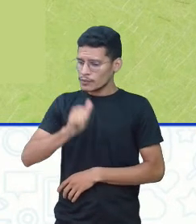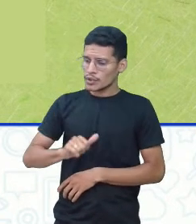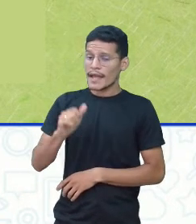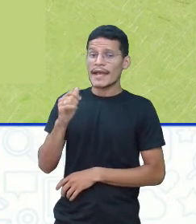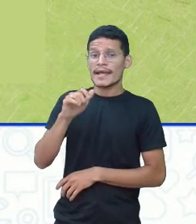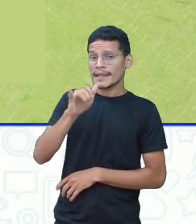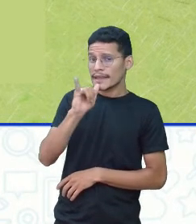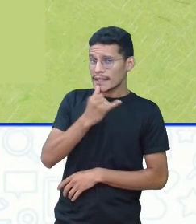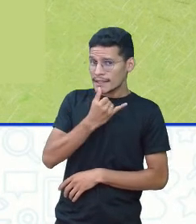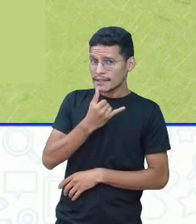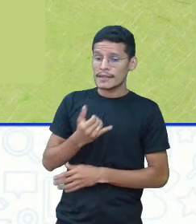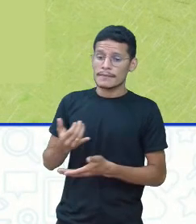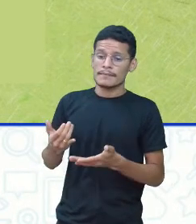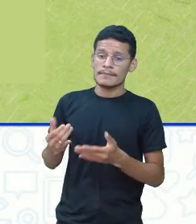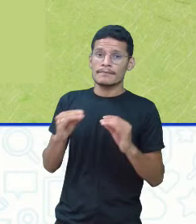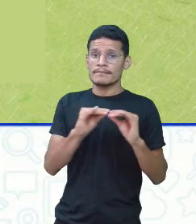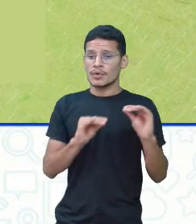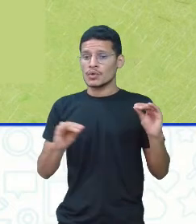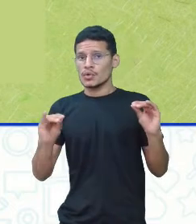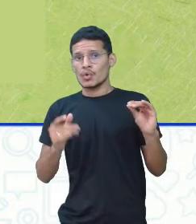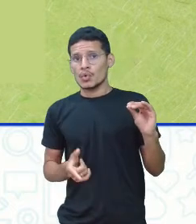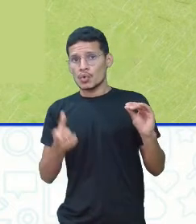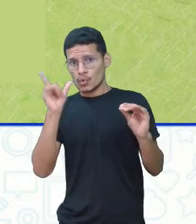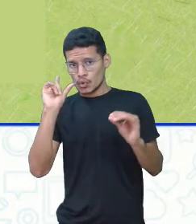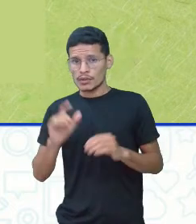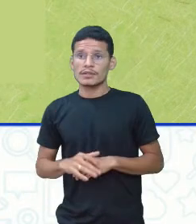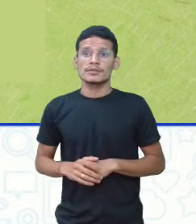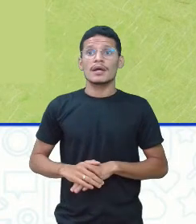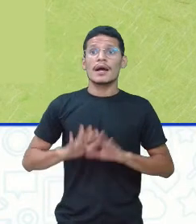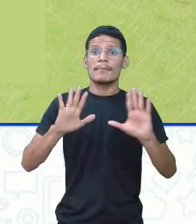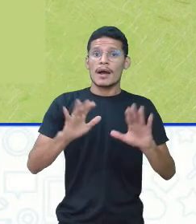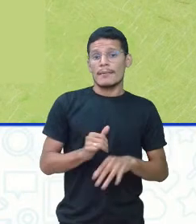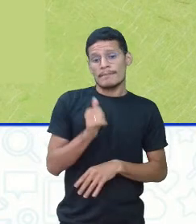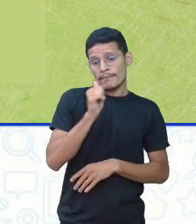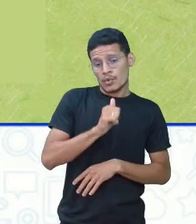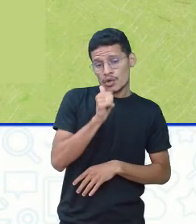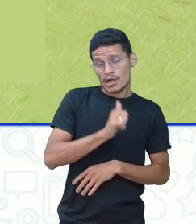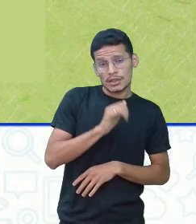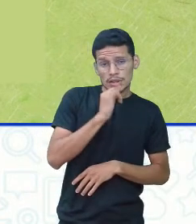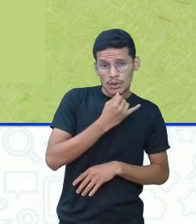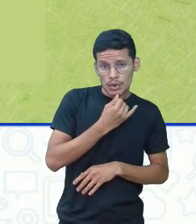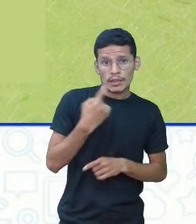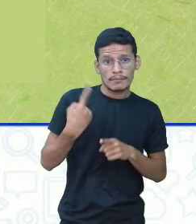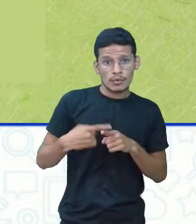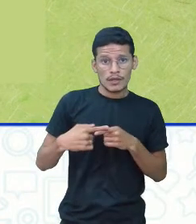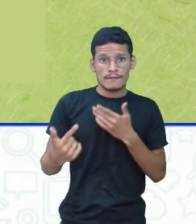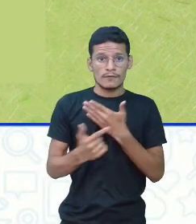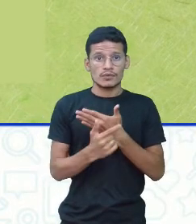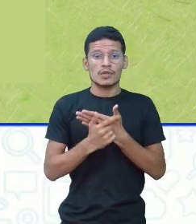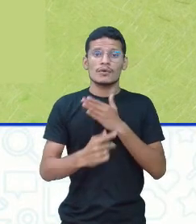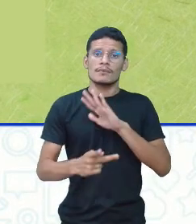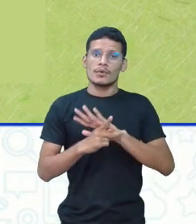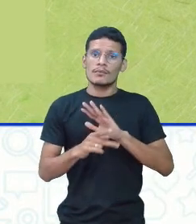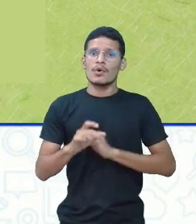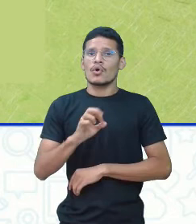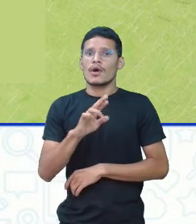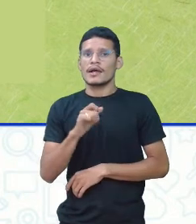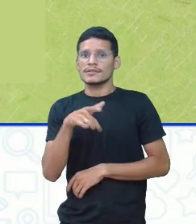triste mudou-se ontem. A mulher tristonha, por quê? Porque a função da oração